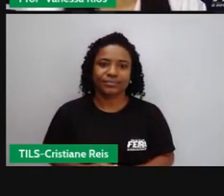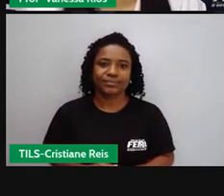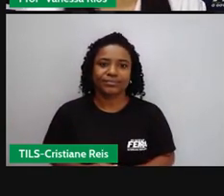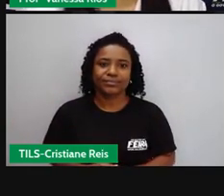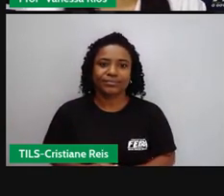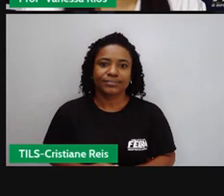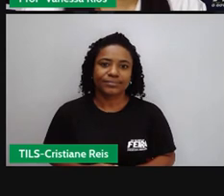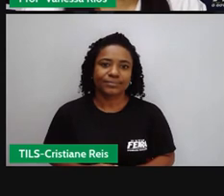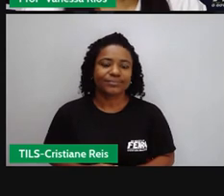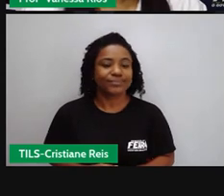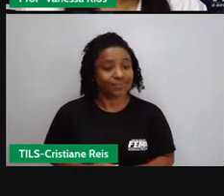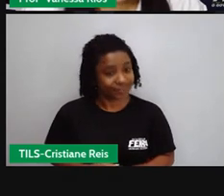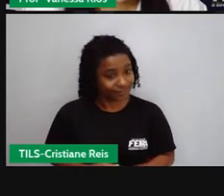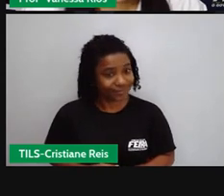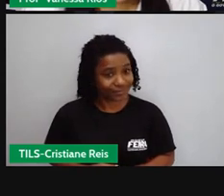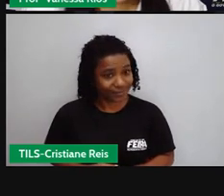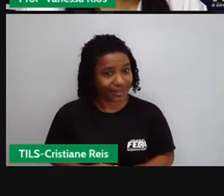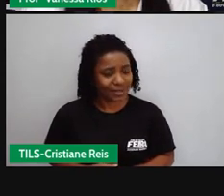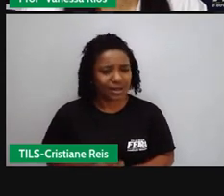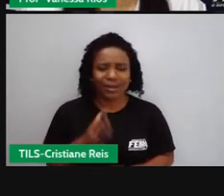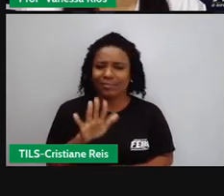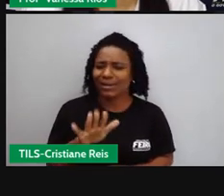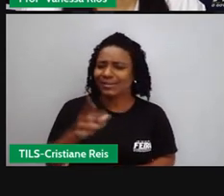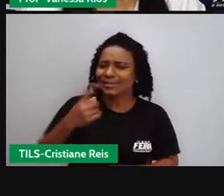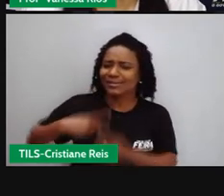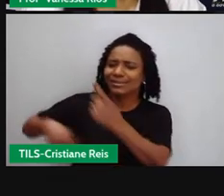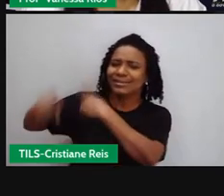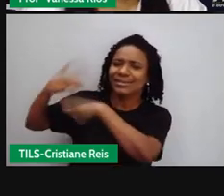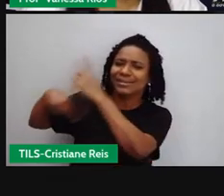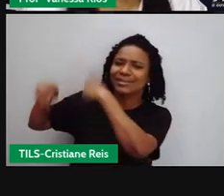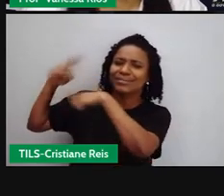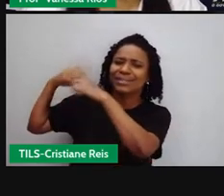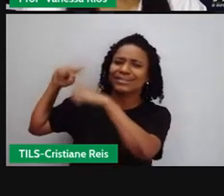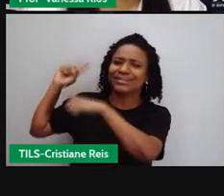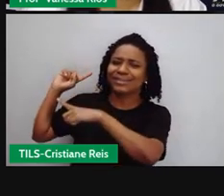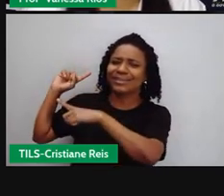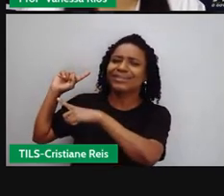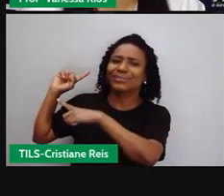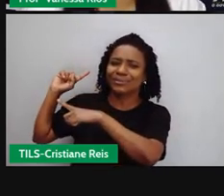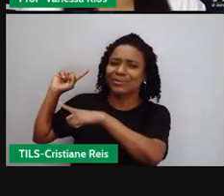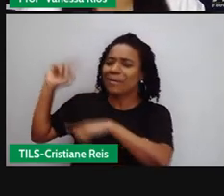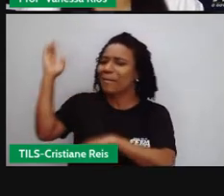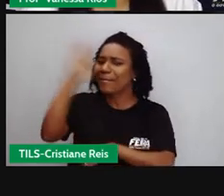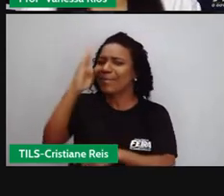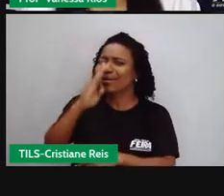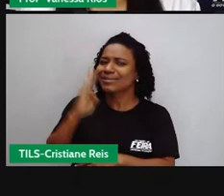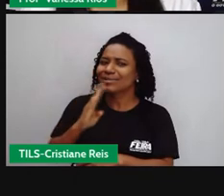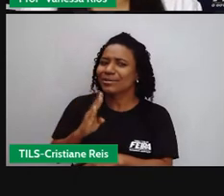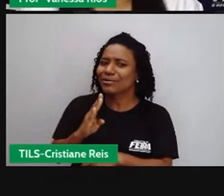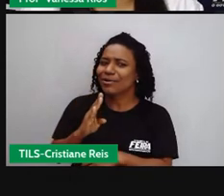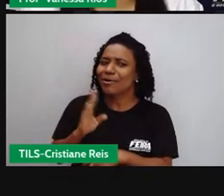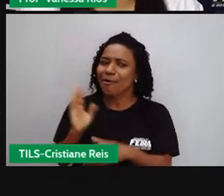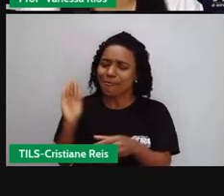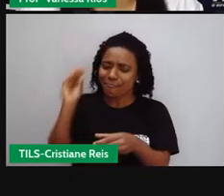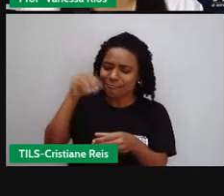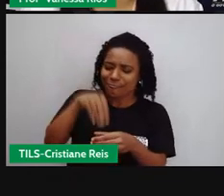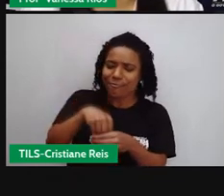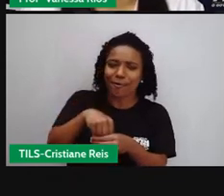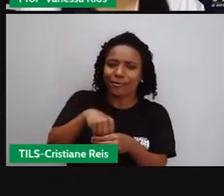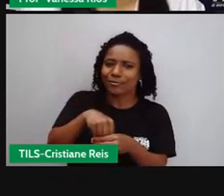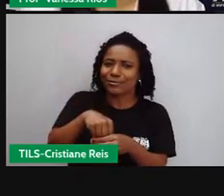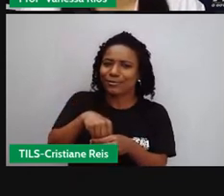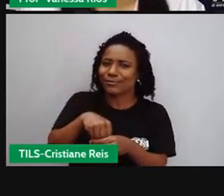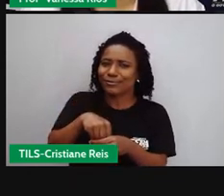Porém, na história do voto do Brasil, nem sempre foi assim. Por que a Pró colocou esse pensamento, né, essa